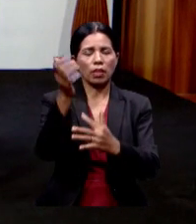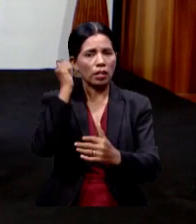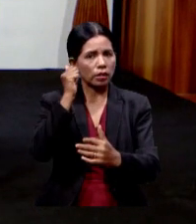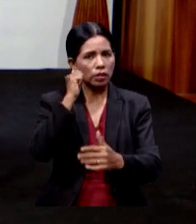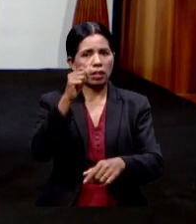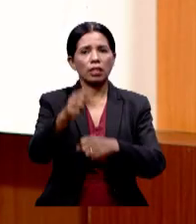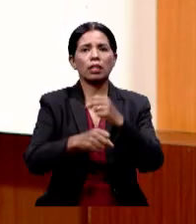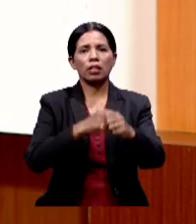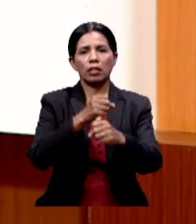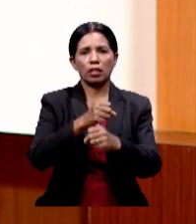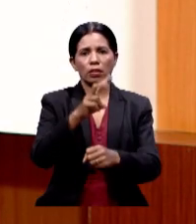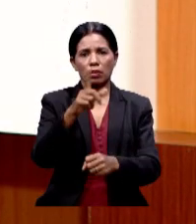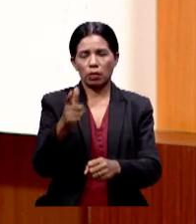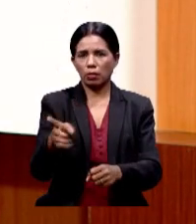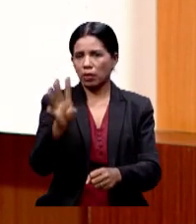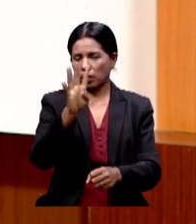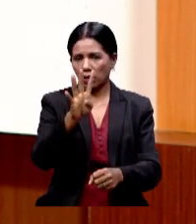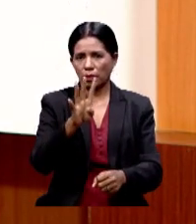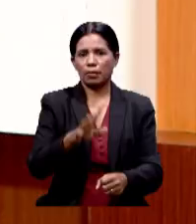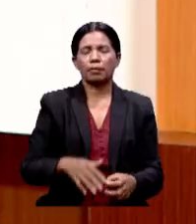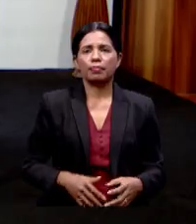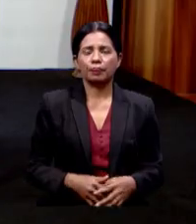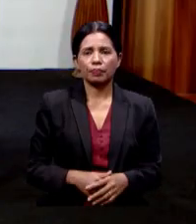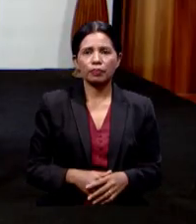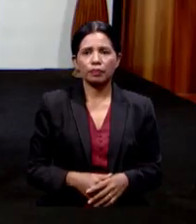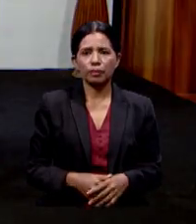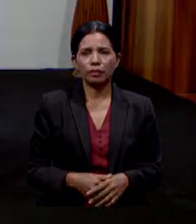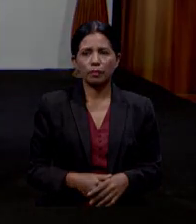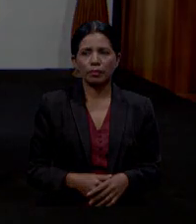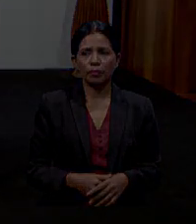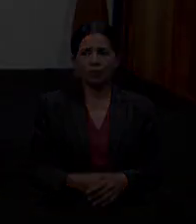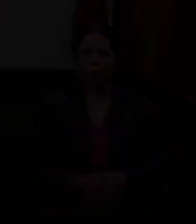hatina rihun rua Ruanulu Resin Lima. Dulcia da Costa, Zaime dos Santos, Yemen.